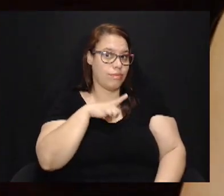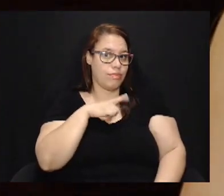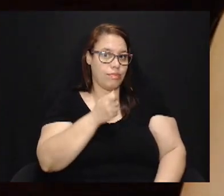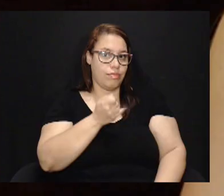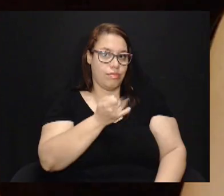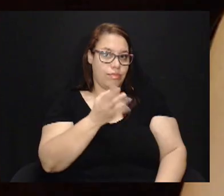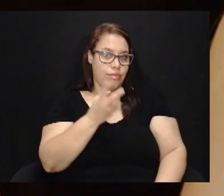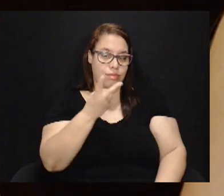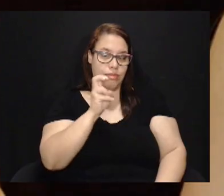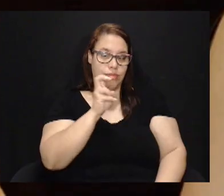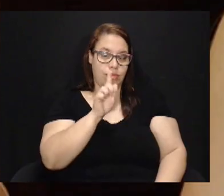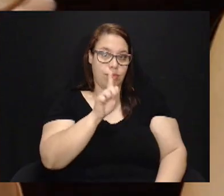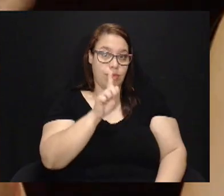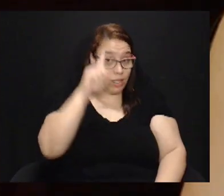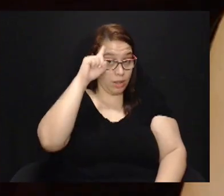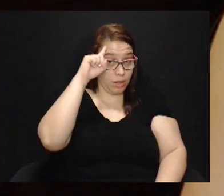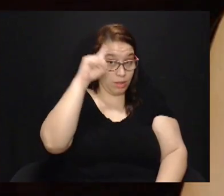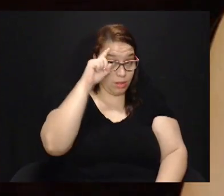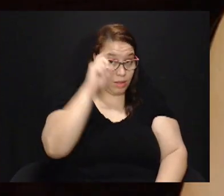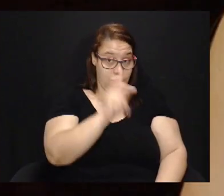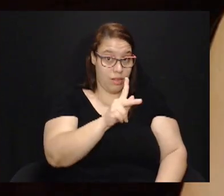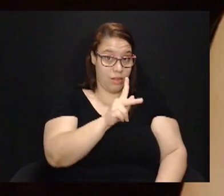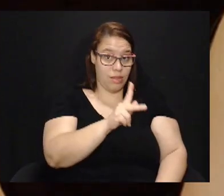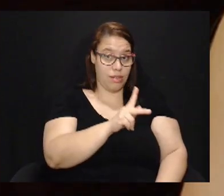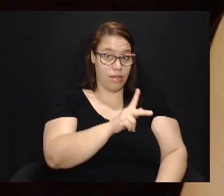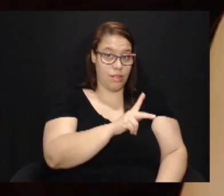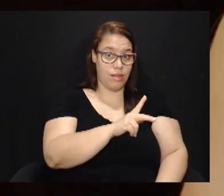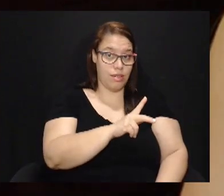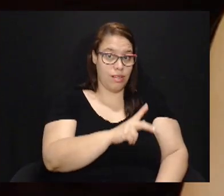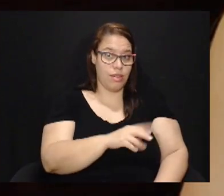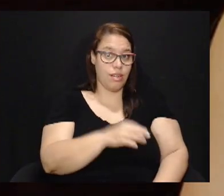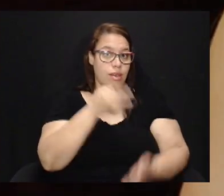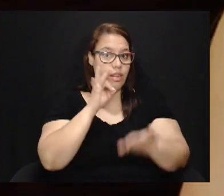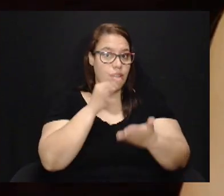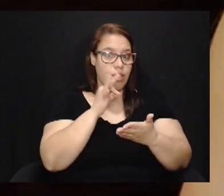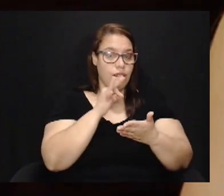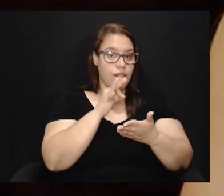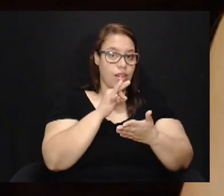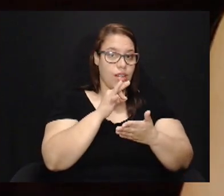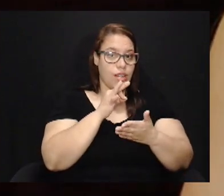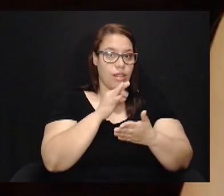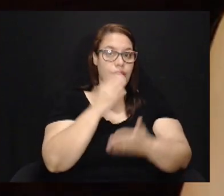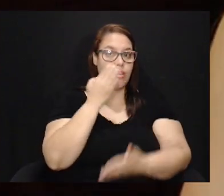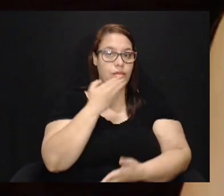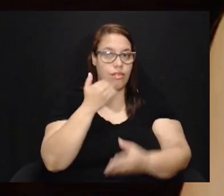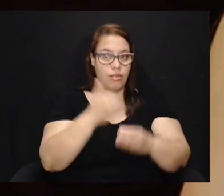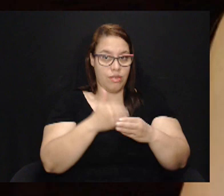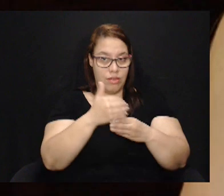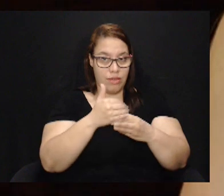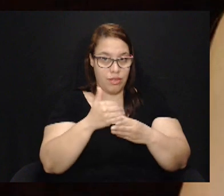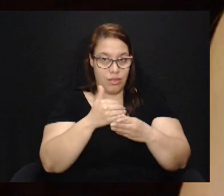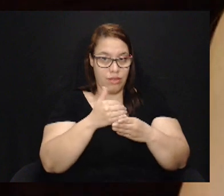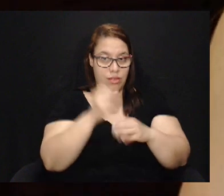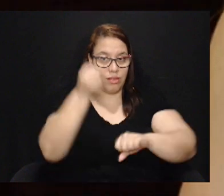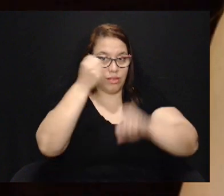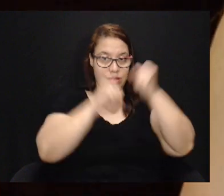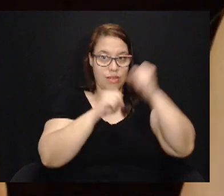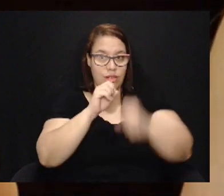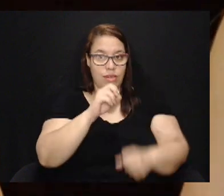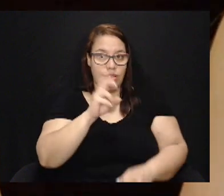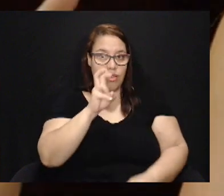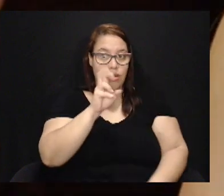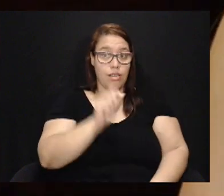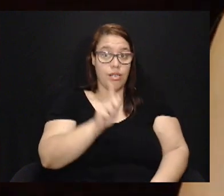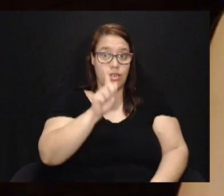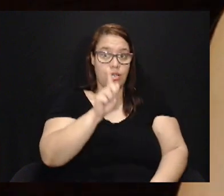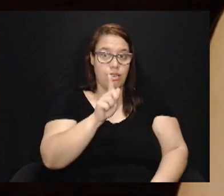no dia, ok? Ok. Isso eu já coloquei no meu café. Só que eu vou comer um bolinho industrializado, Exatamente. ali já tem 50 gramas. Então, assim,